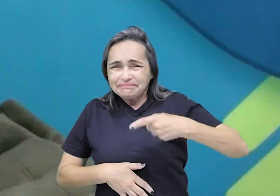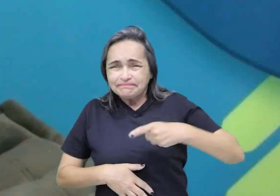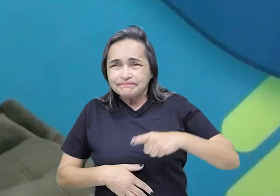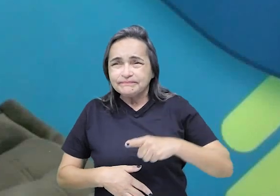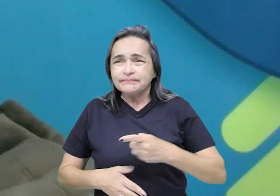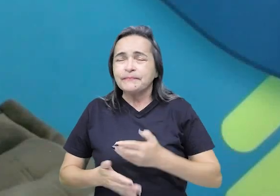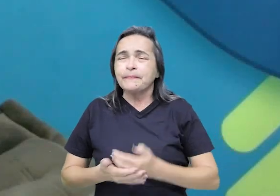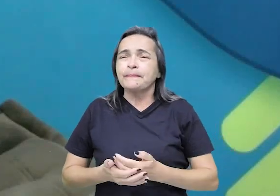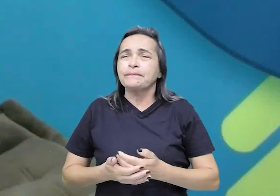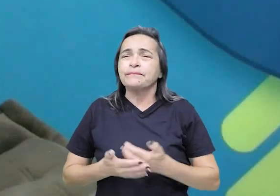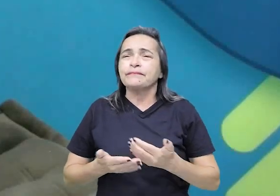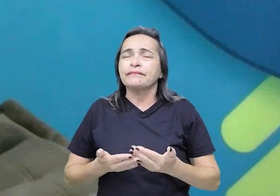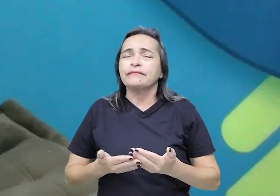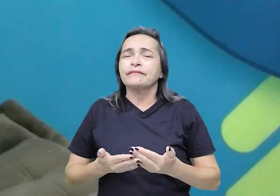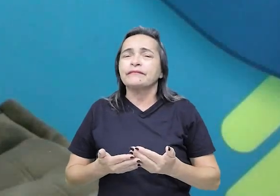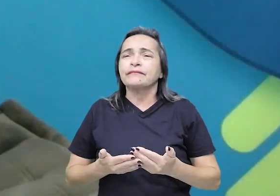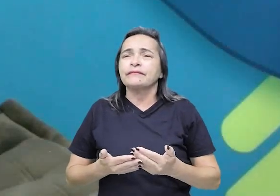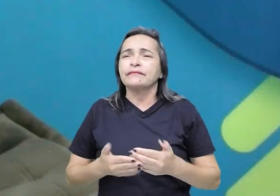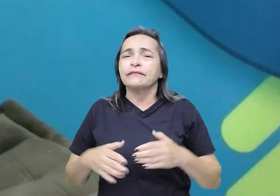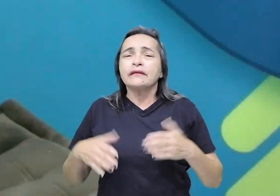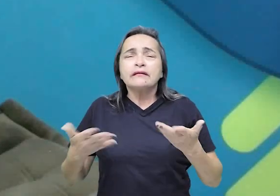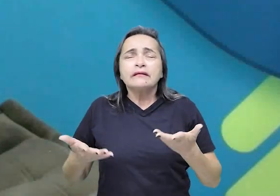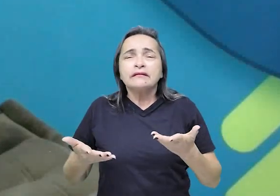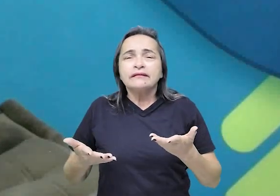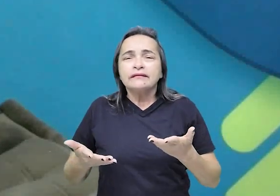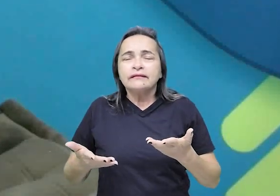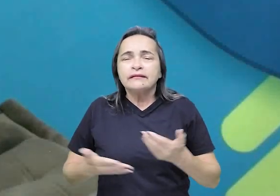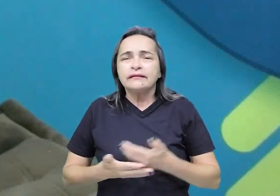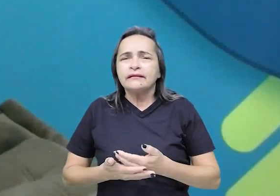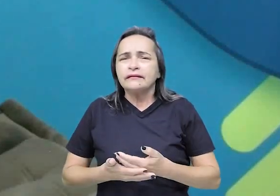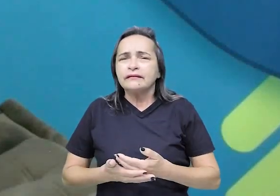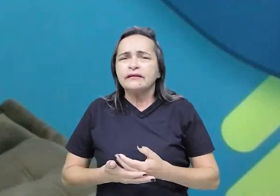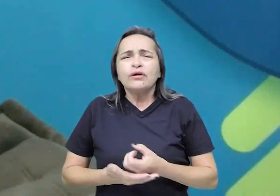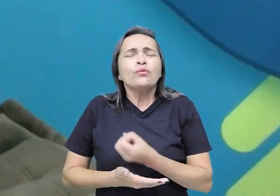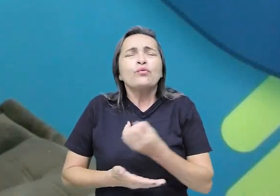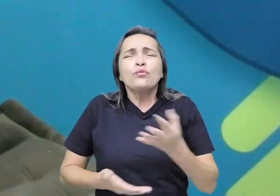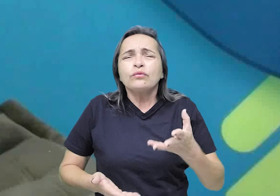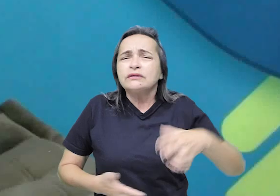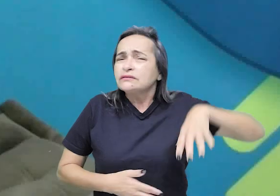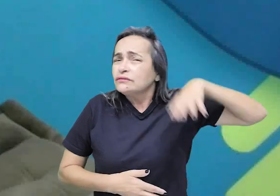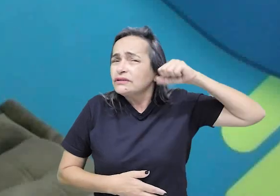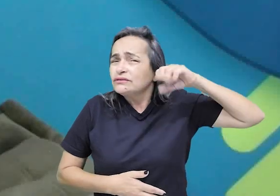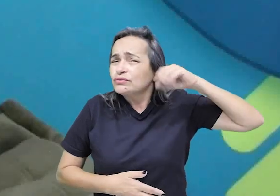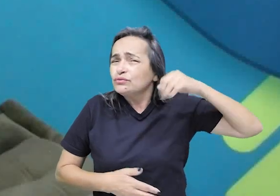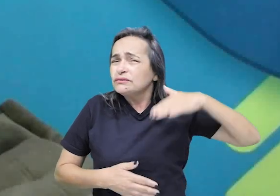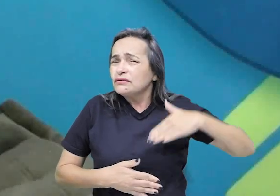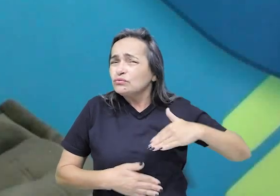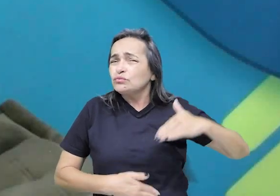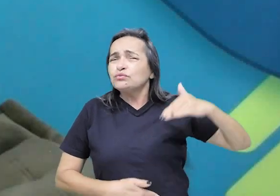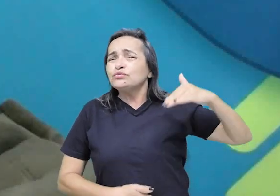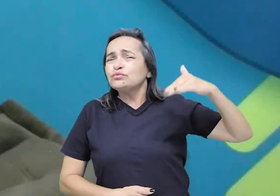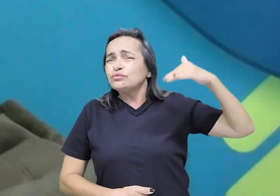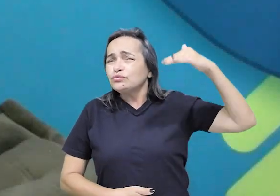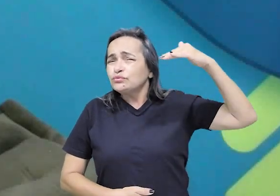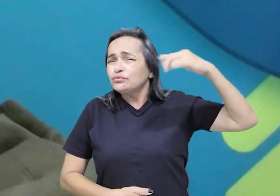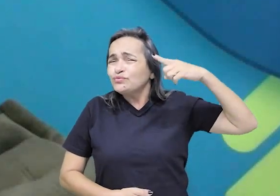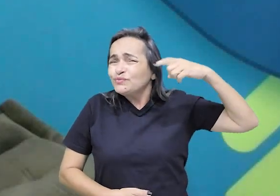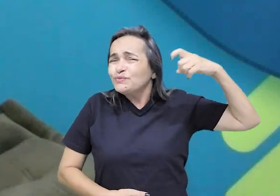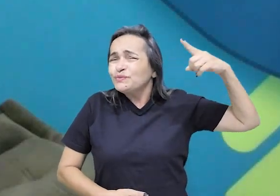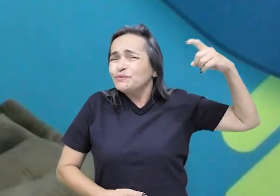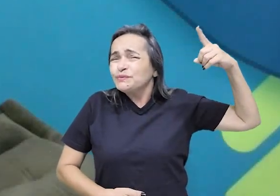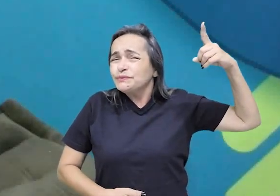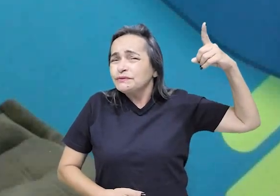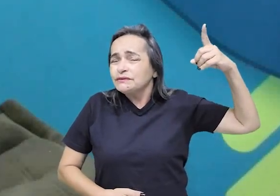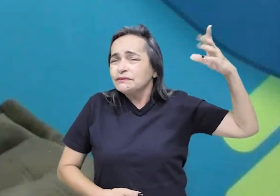que é quanto que ela escuta, né? Quanto de altura que ela escuta, de